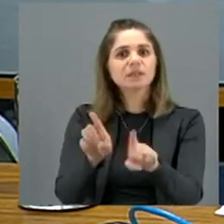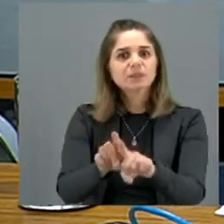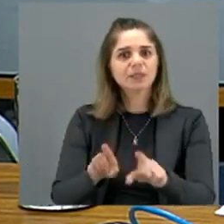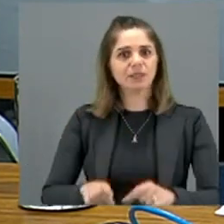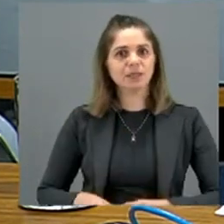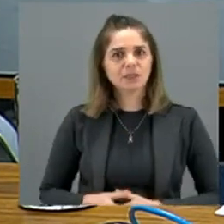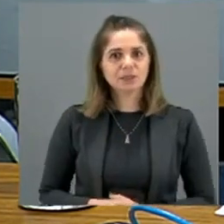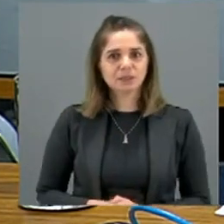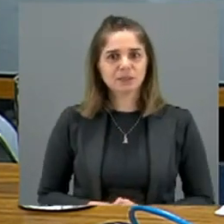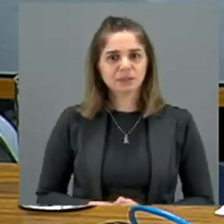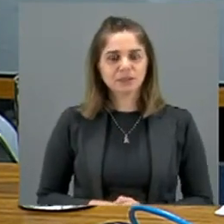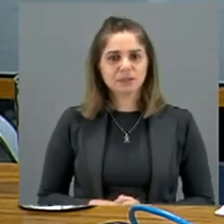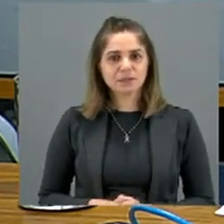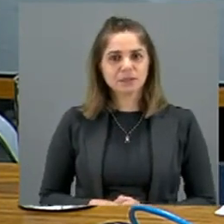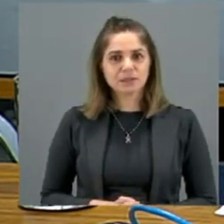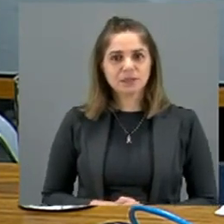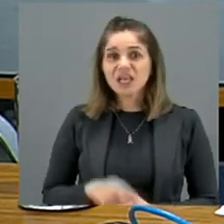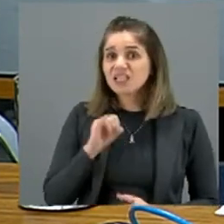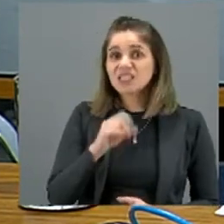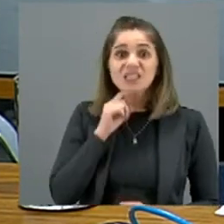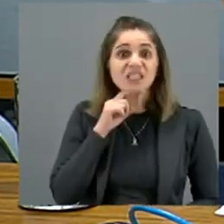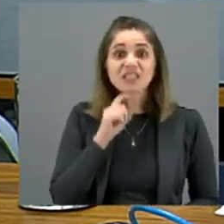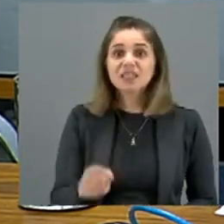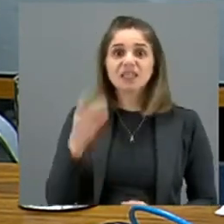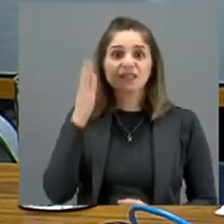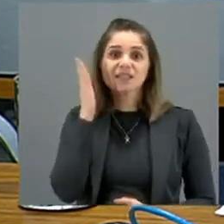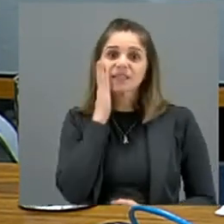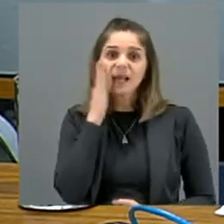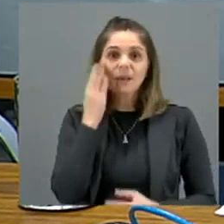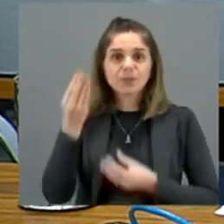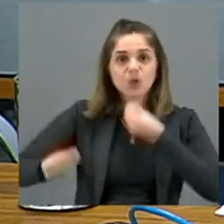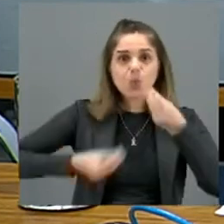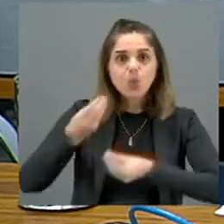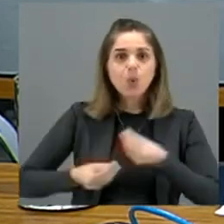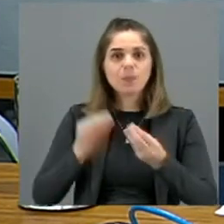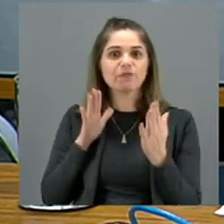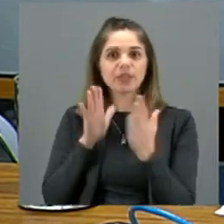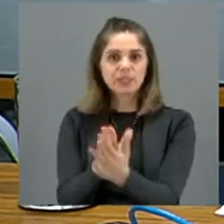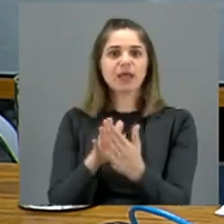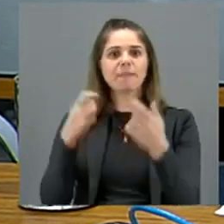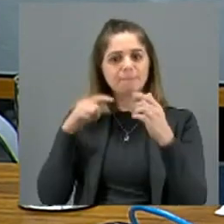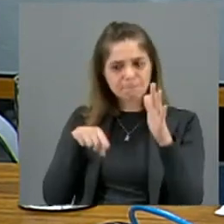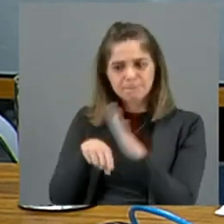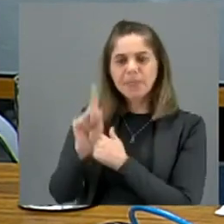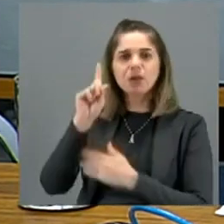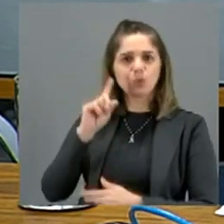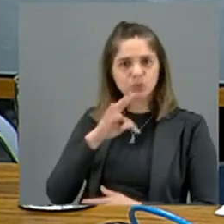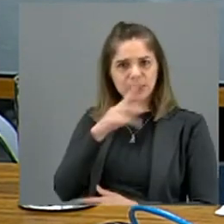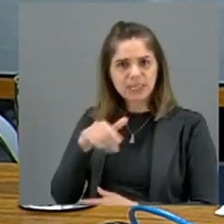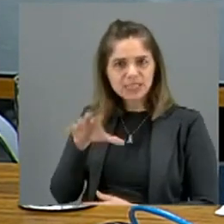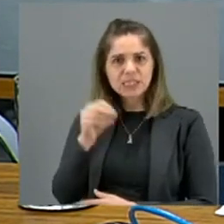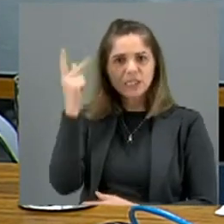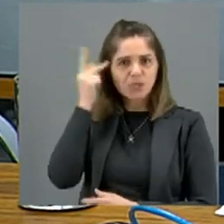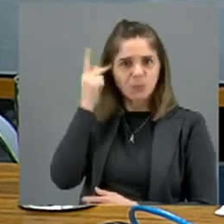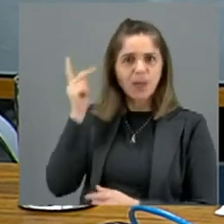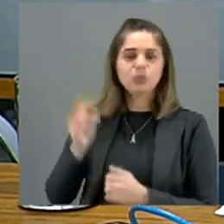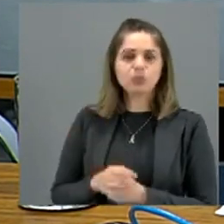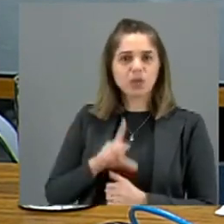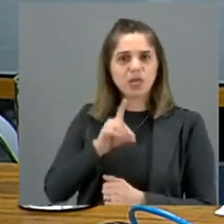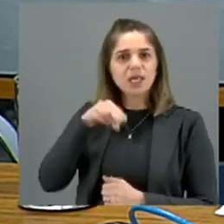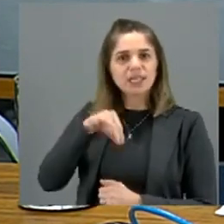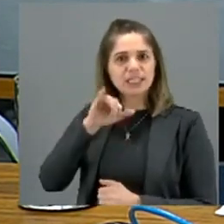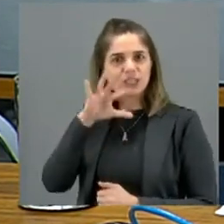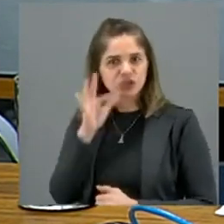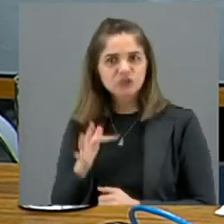fazer. E se ninguém sabe como fazer o enfrentamento, pergunta a Tarcísio lá em São Paulo, que ele deve ensinar, o Derrite deve ensinar. Como é